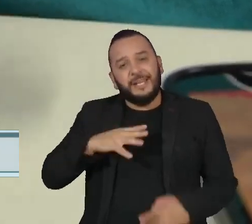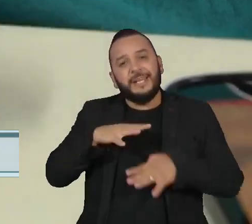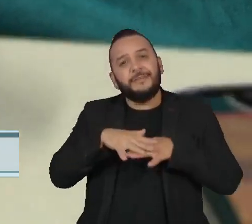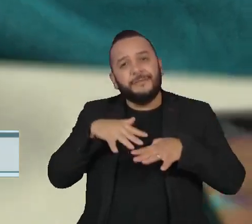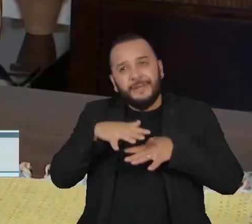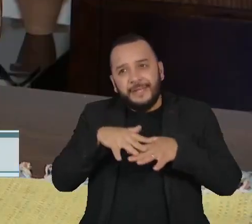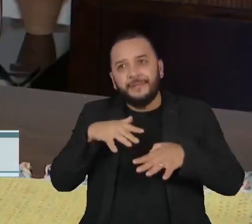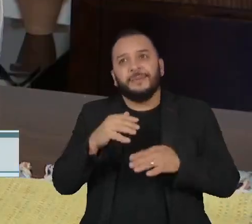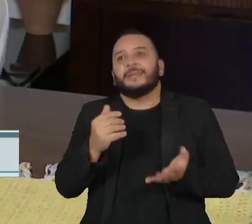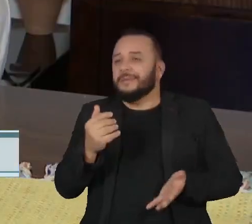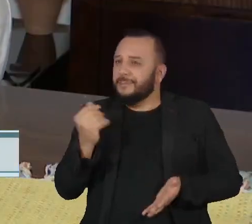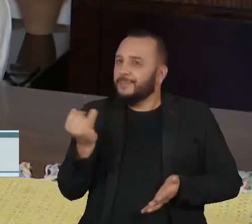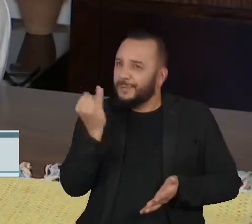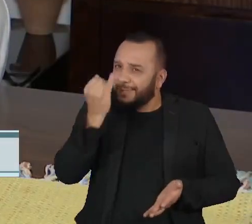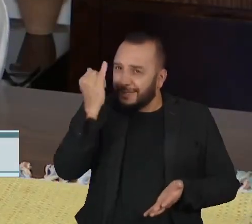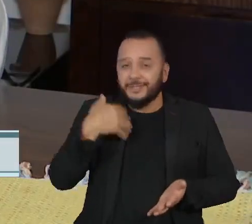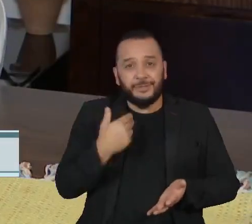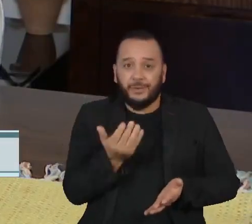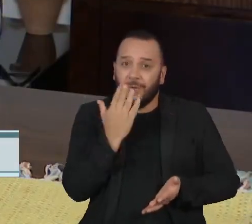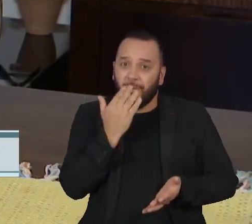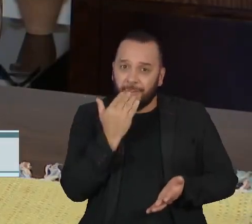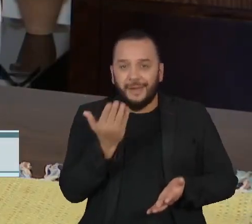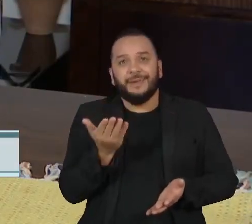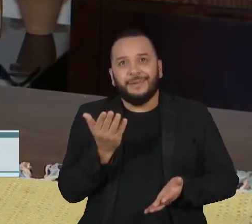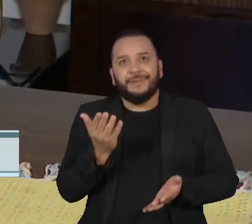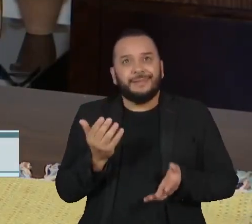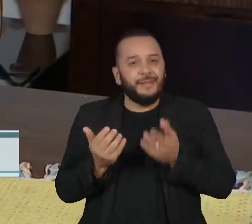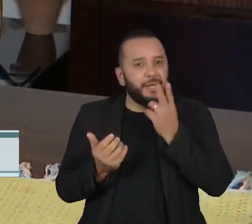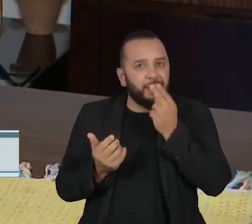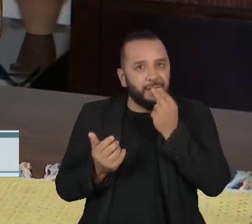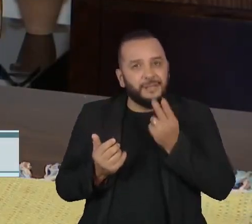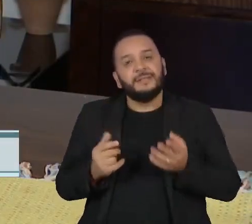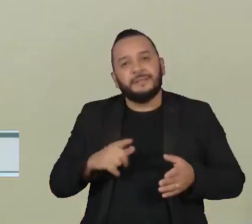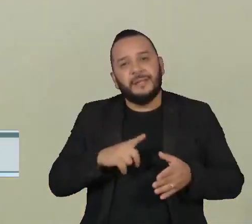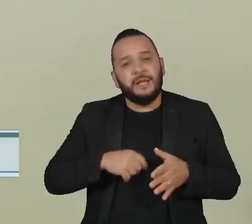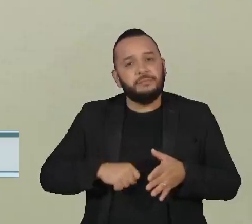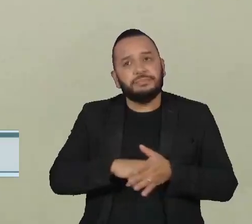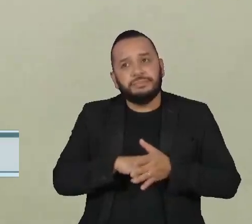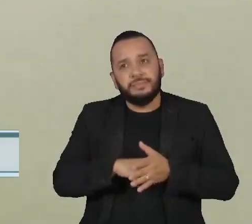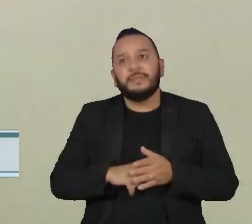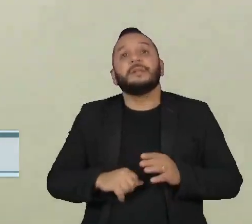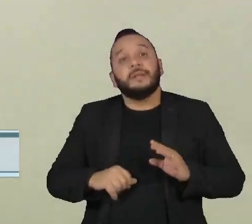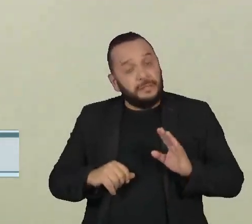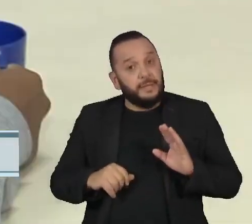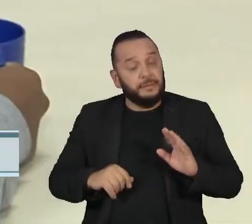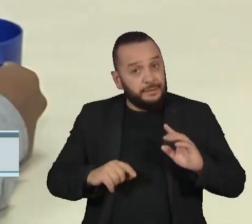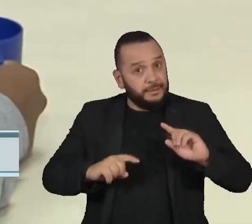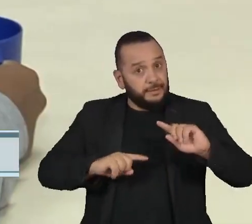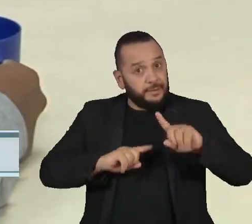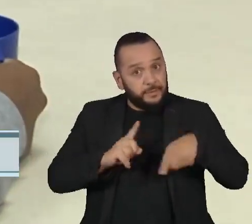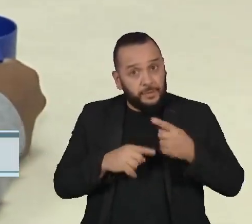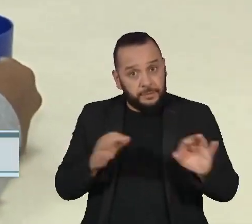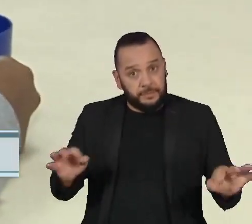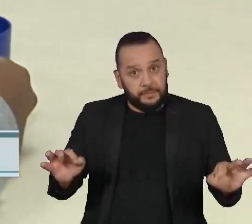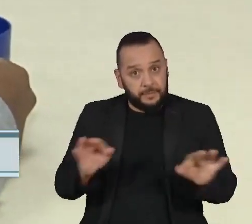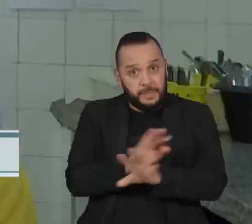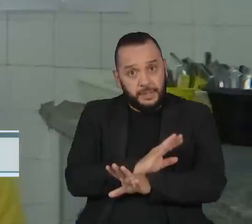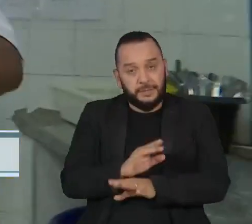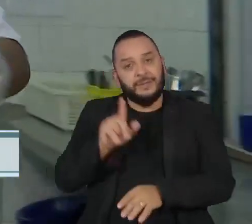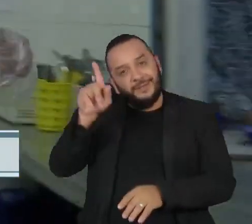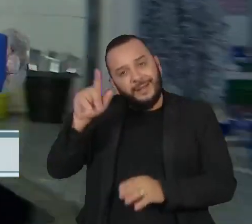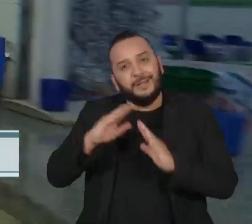nutrientes que a gente consegue trazer um pouco de de de saciedade para aquele momento e aí a gente finaliza esse café da manhã no lanche